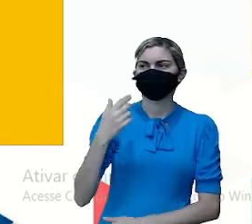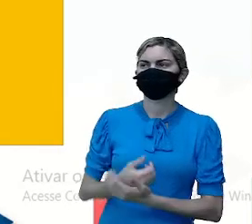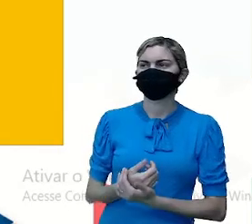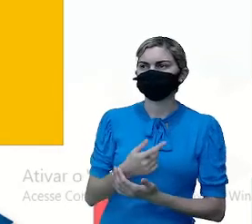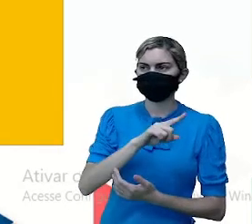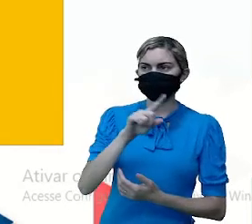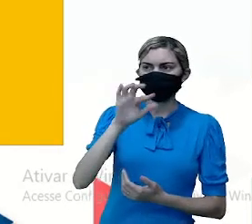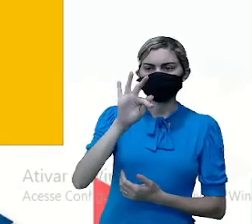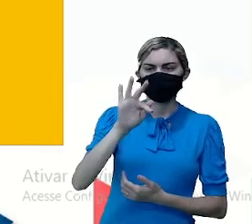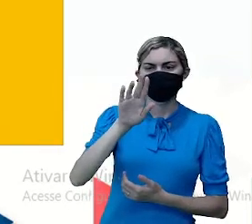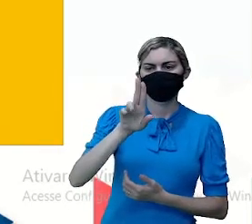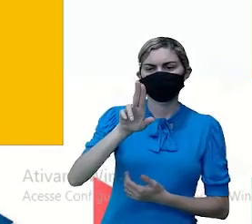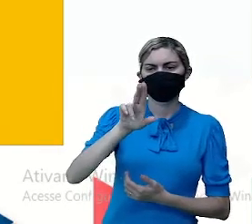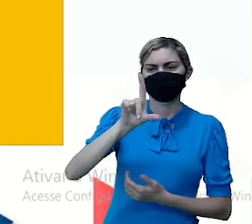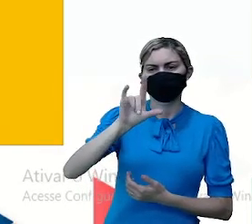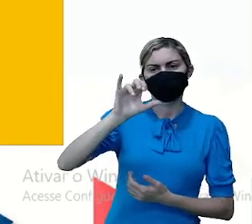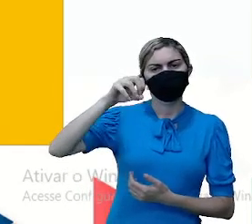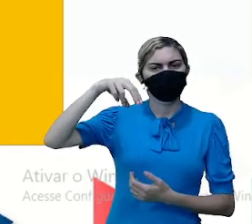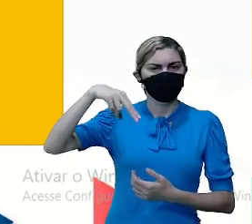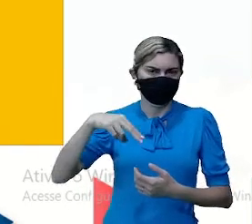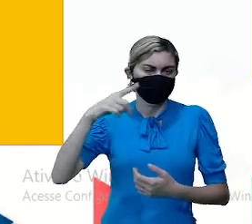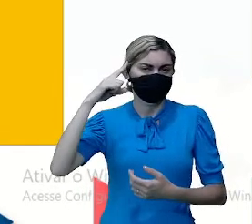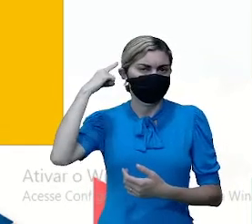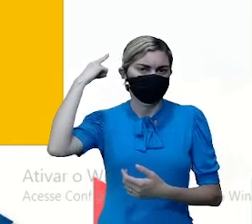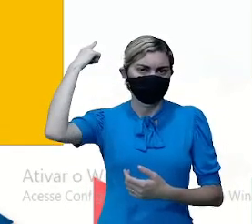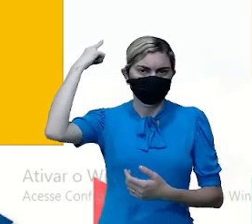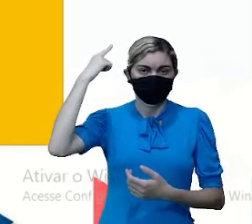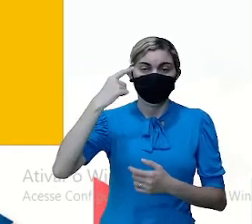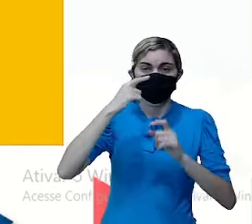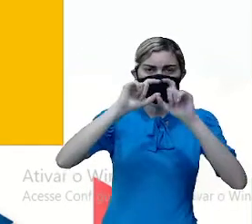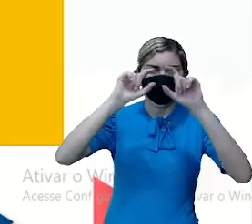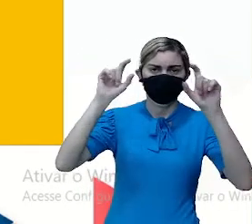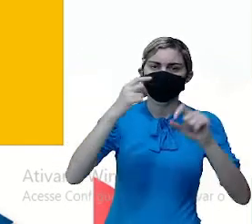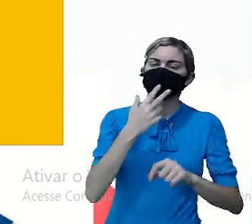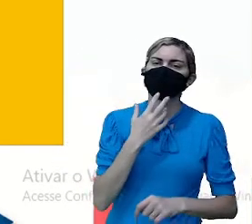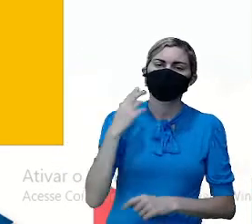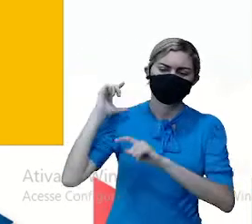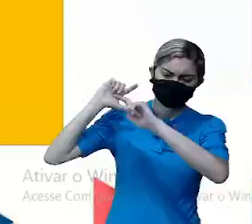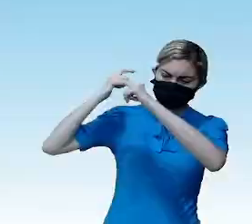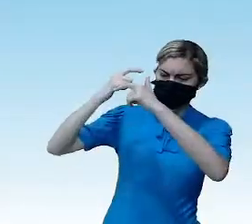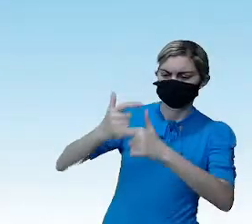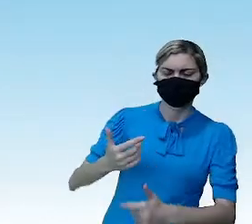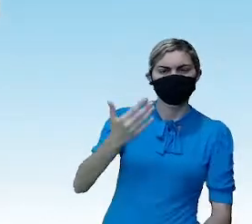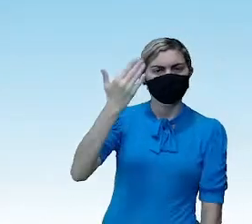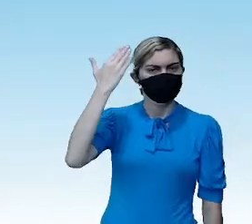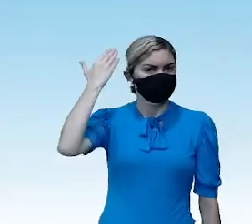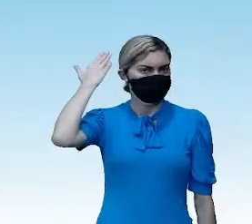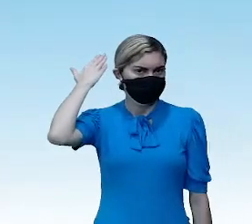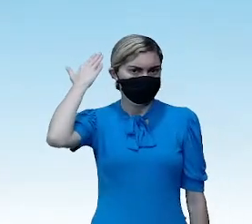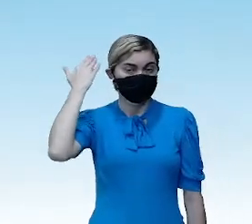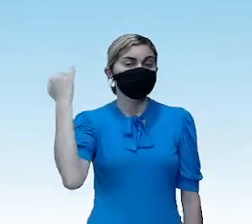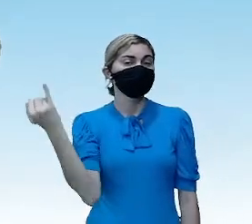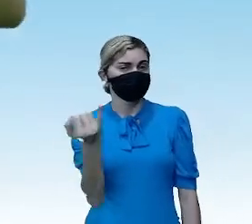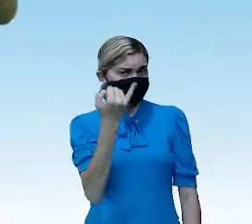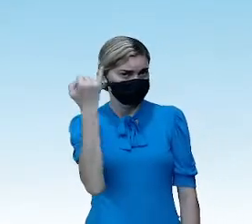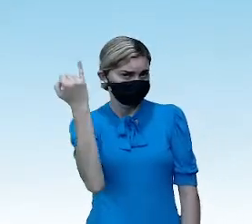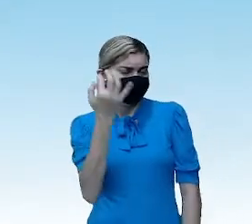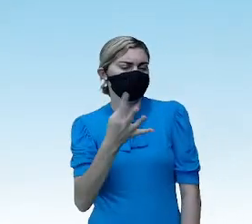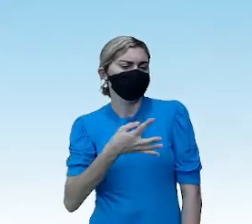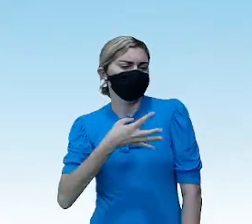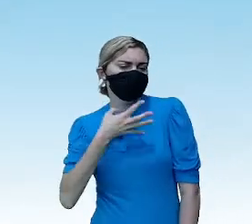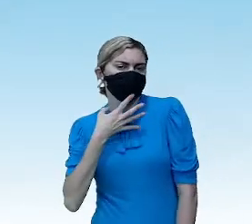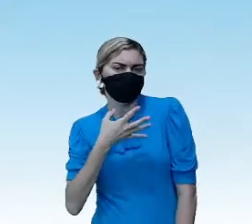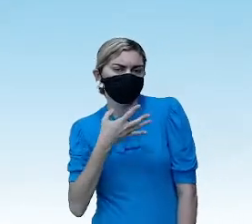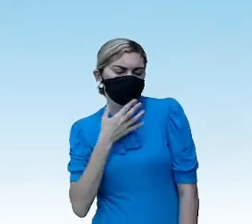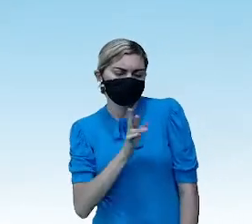daqui de Pernambuco. Olhando sempre, veja aí a tradição funiô. Isso é importante, conhecer